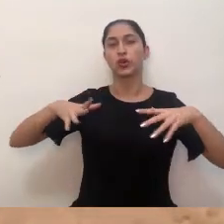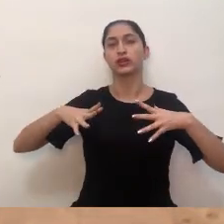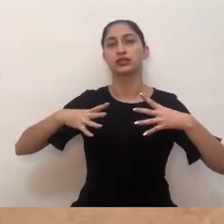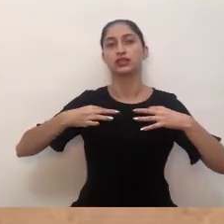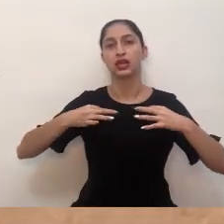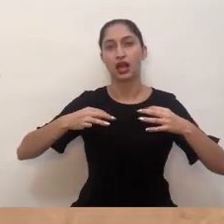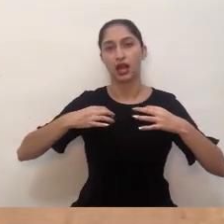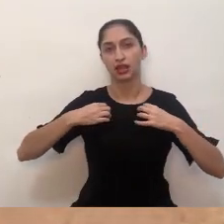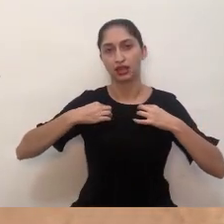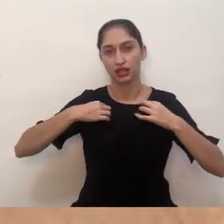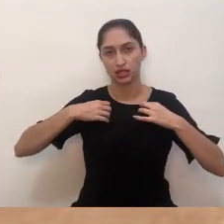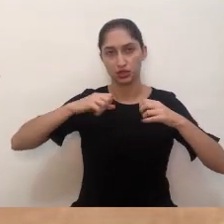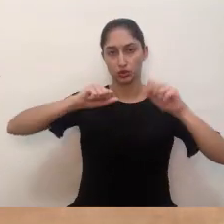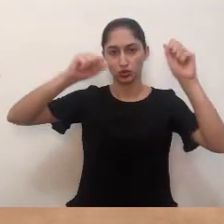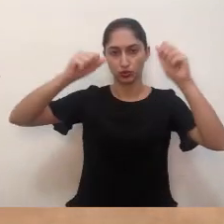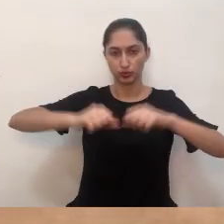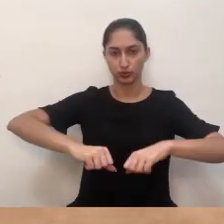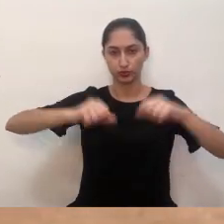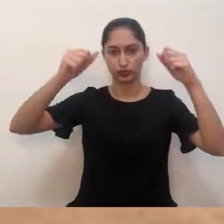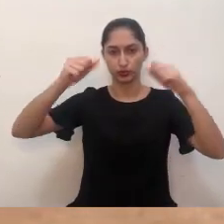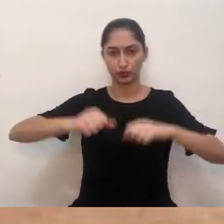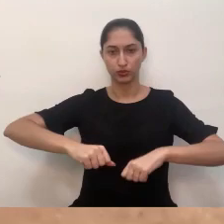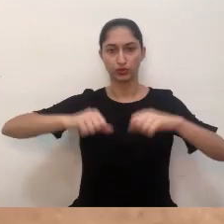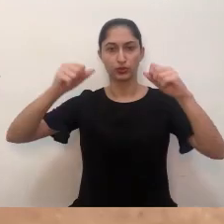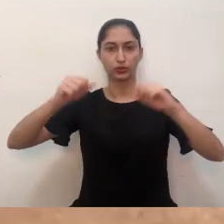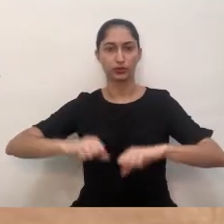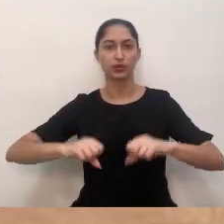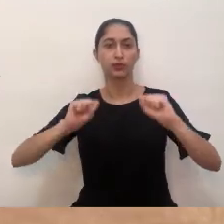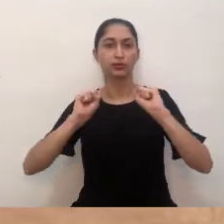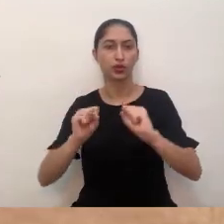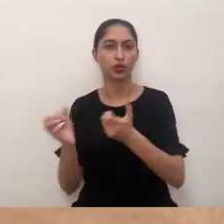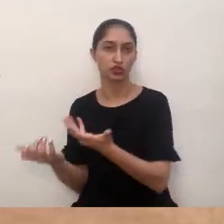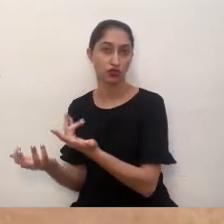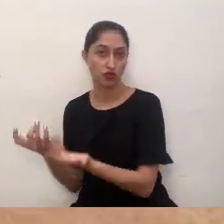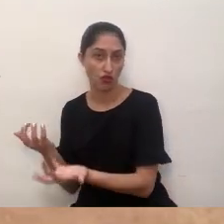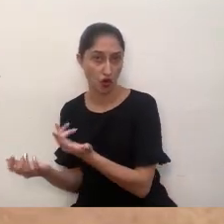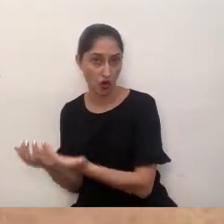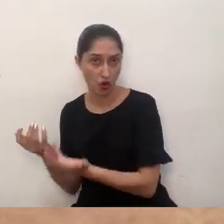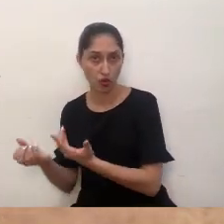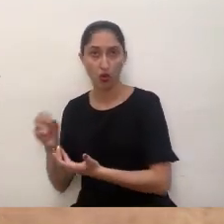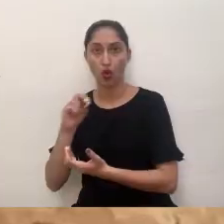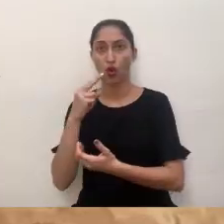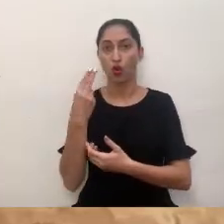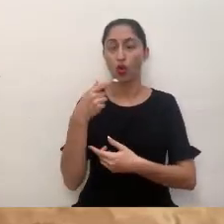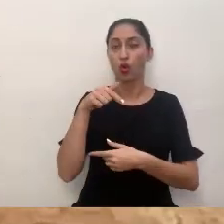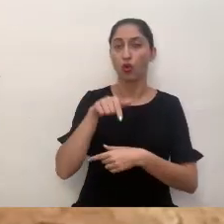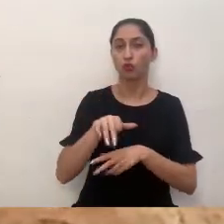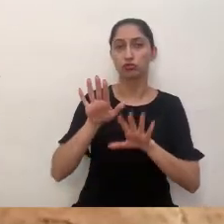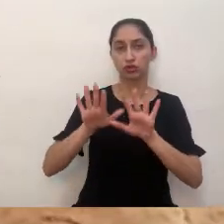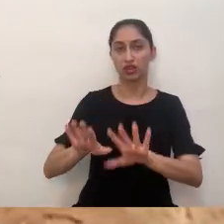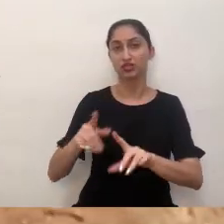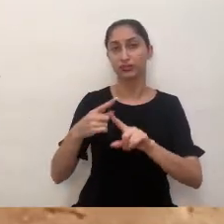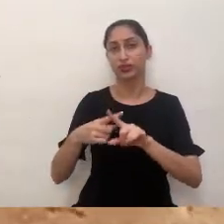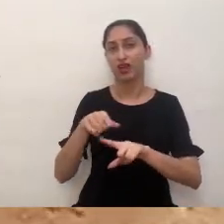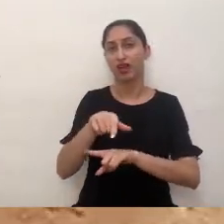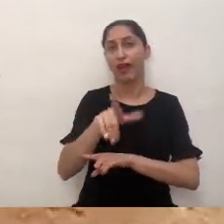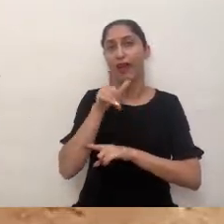de aroeira. A gente pode opinar para colocar ele lá no fogo ou pode deixar aqui mesmo, porque essa água tá bem quente. A mutuca